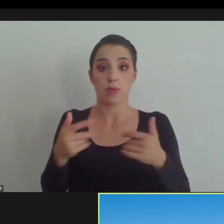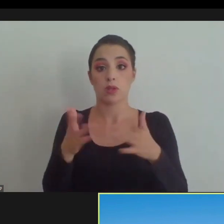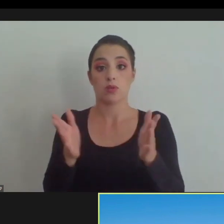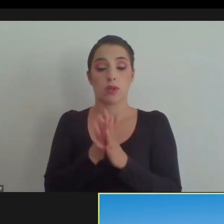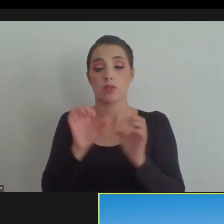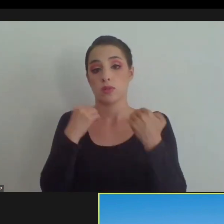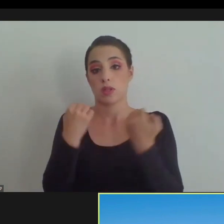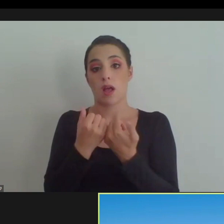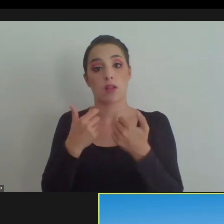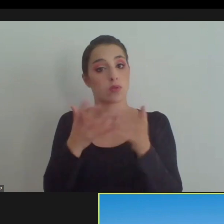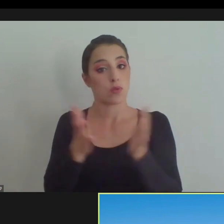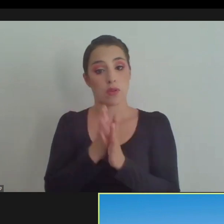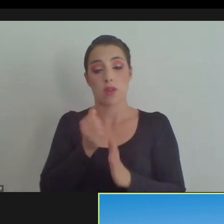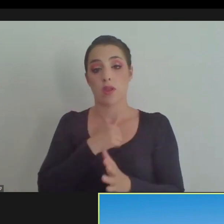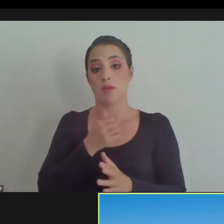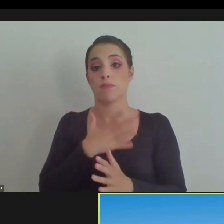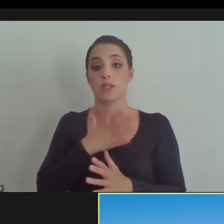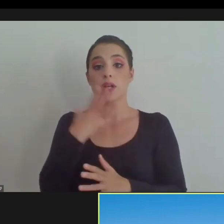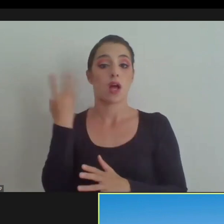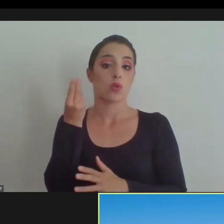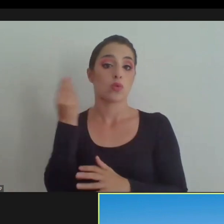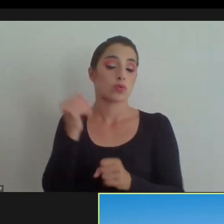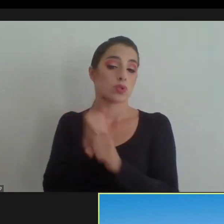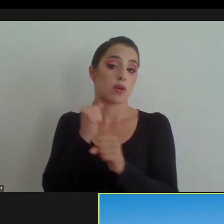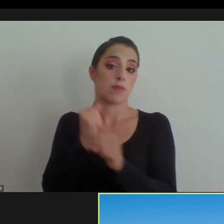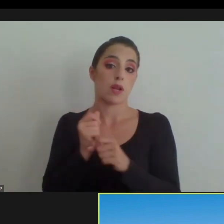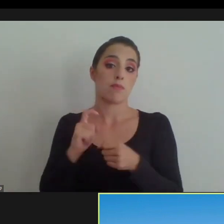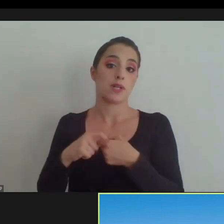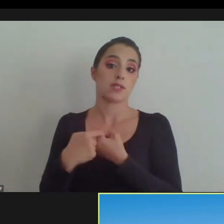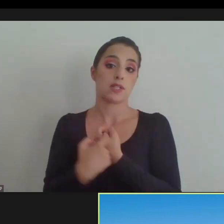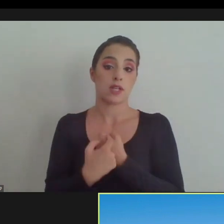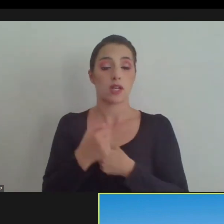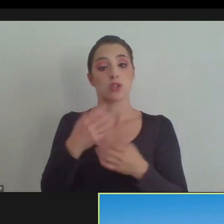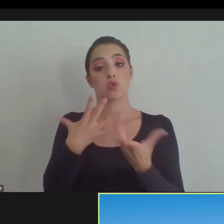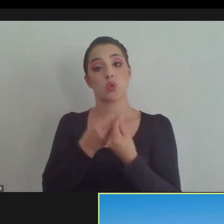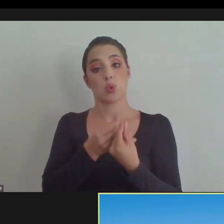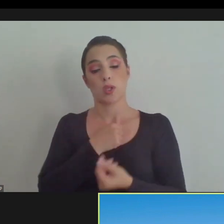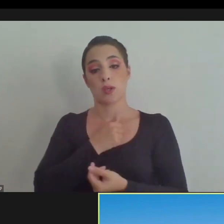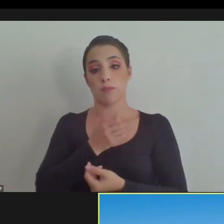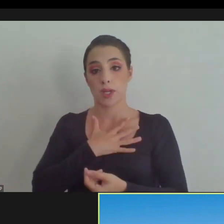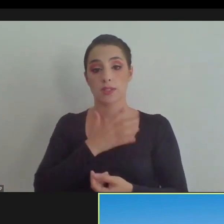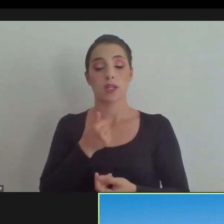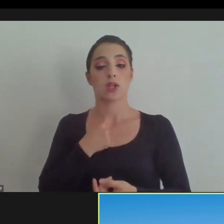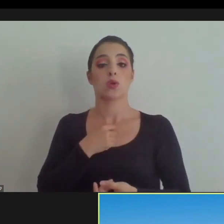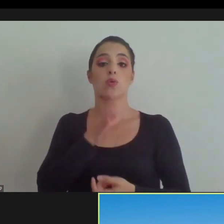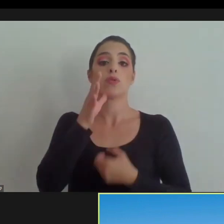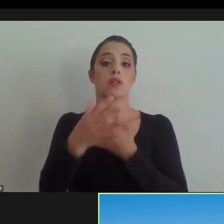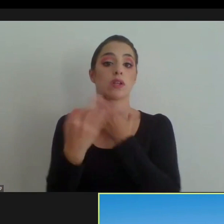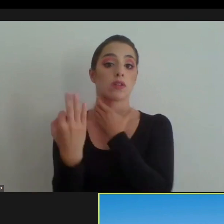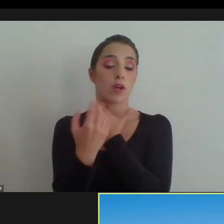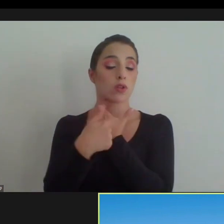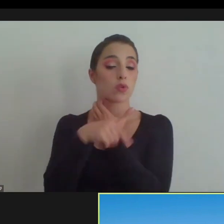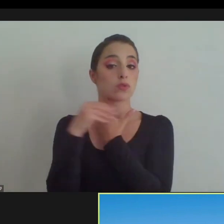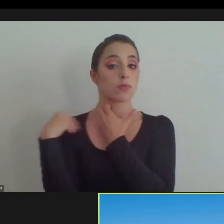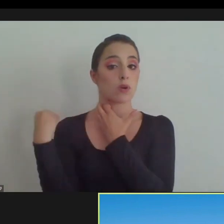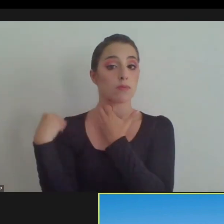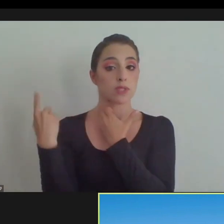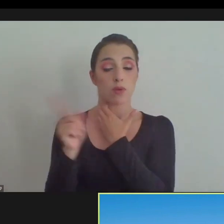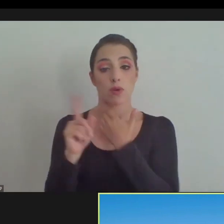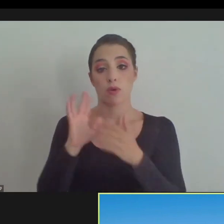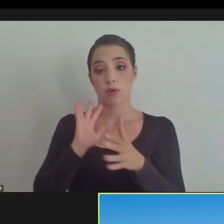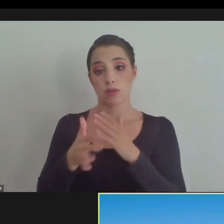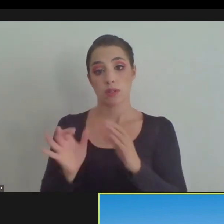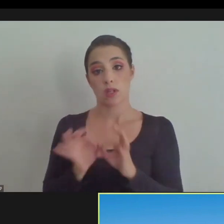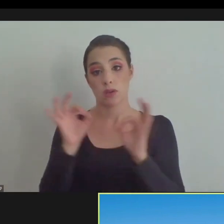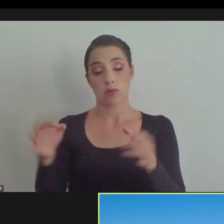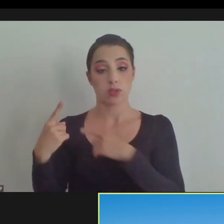onde os alunos trabalham com as empresas, e eu costumo dizer que temos a preocupação de não acontecer, talvez o que aconteceu à minha